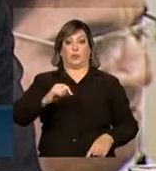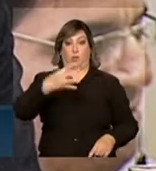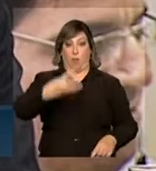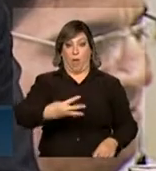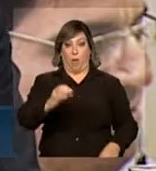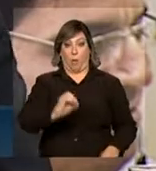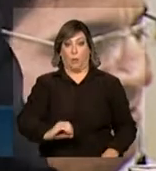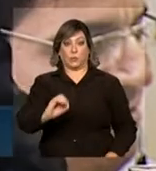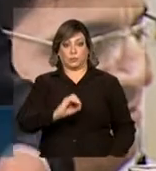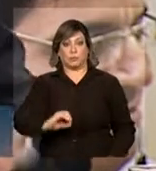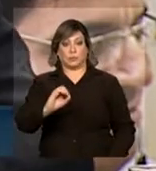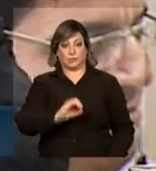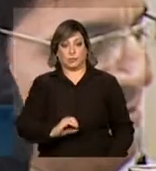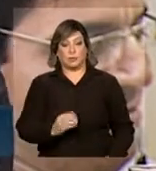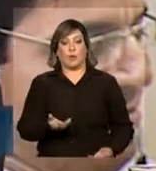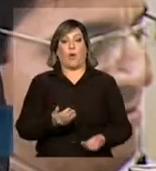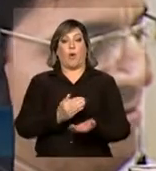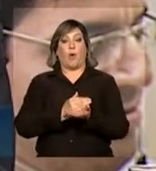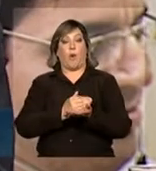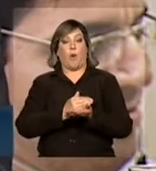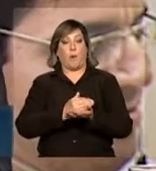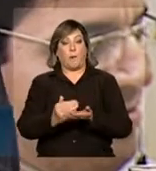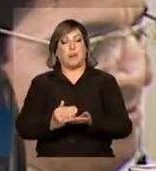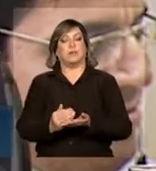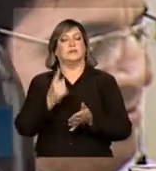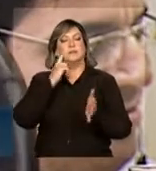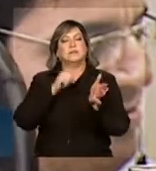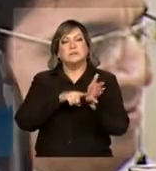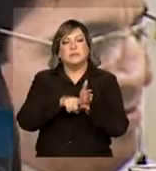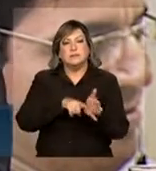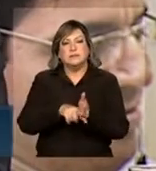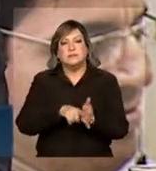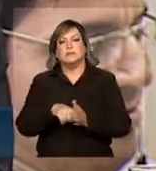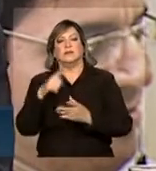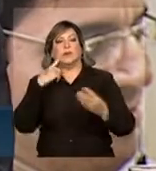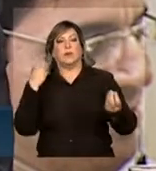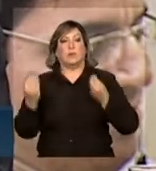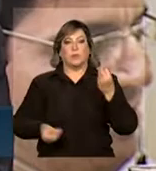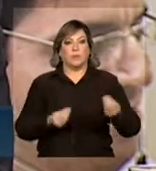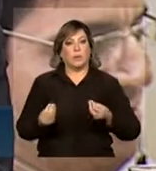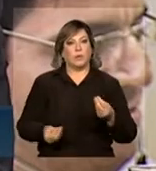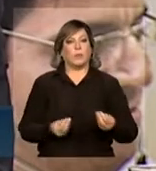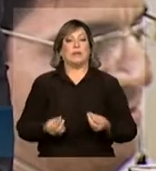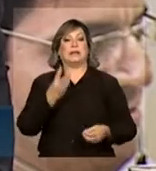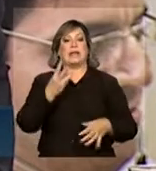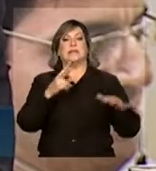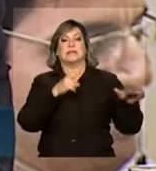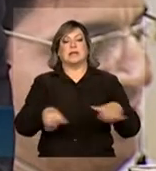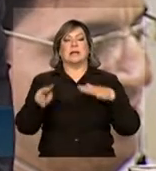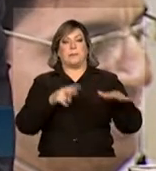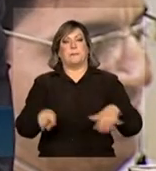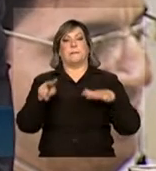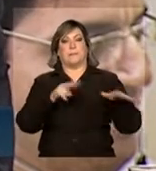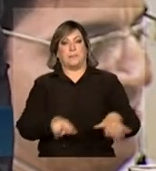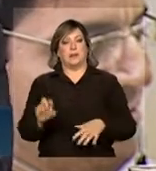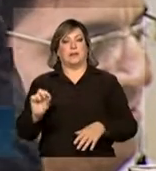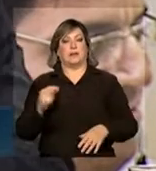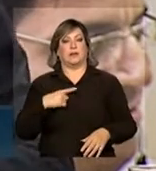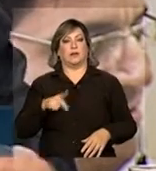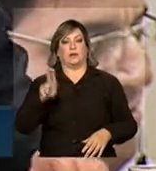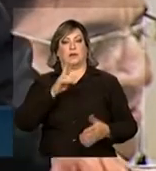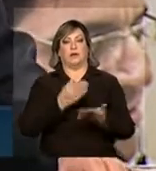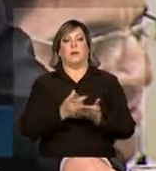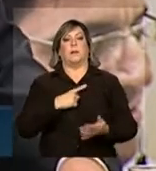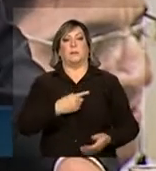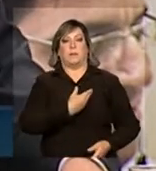começa a o processo de avaliação de três semanas feitos Pelas universidades públicas dos médicos com registo